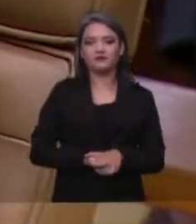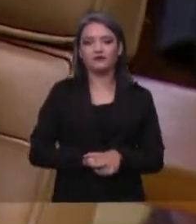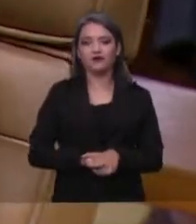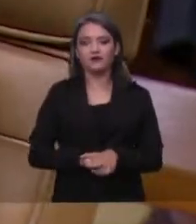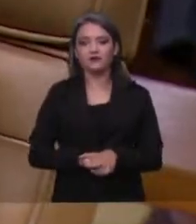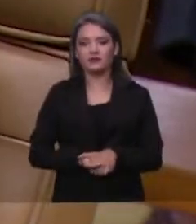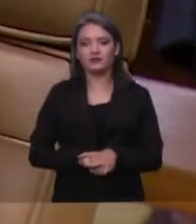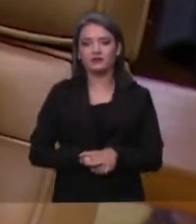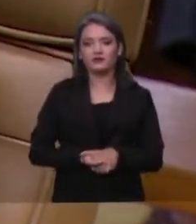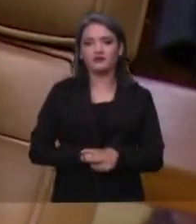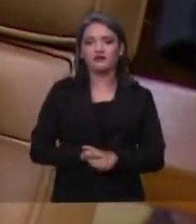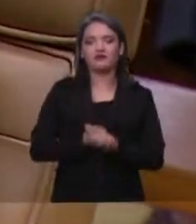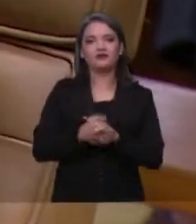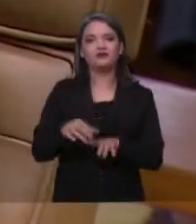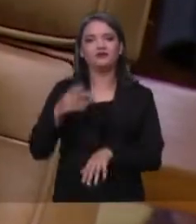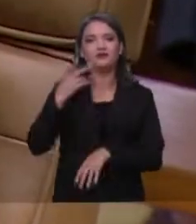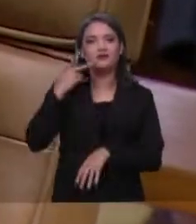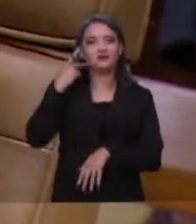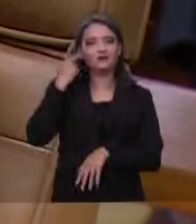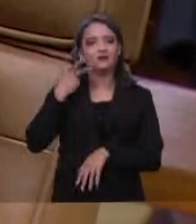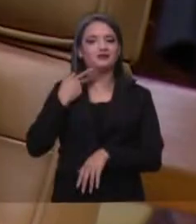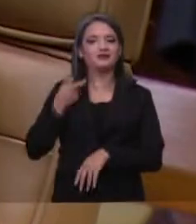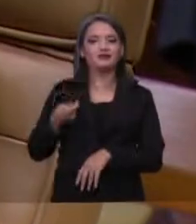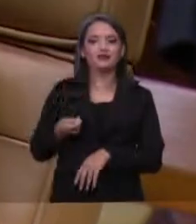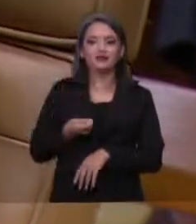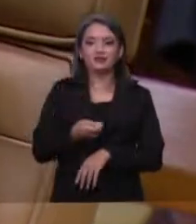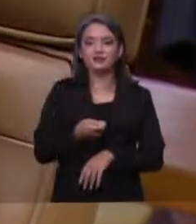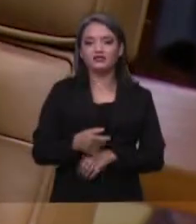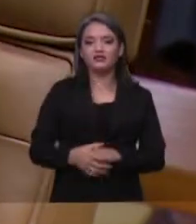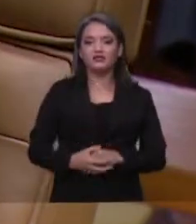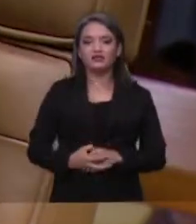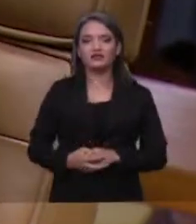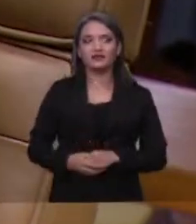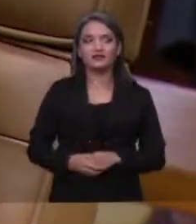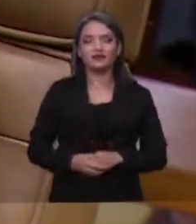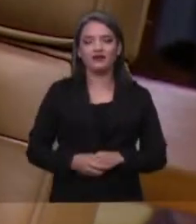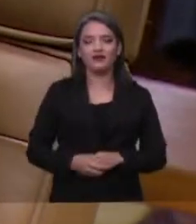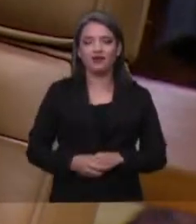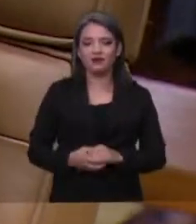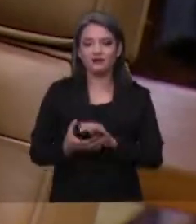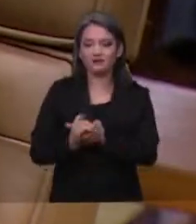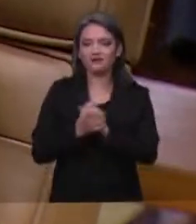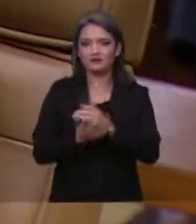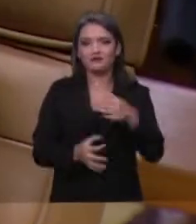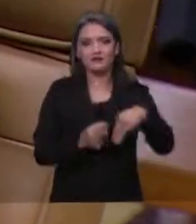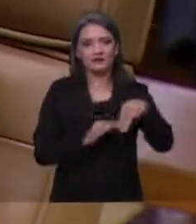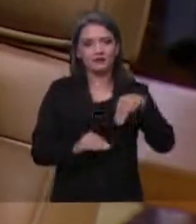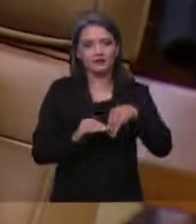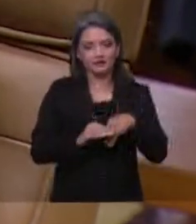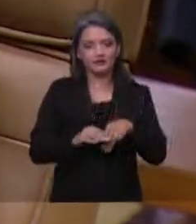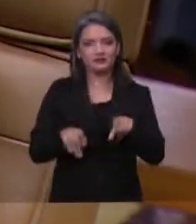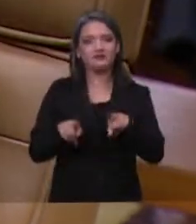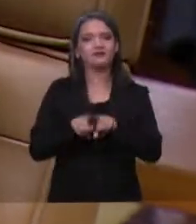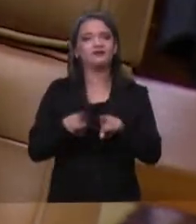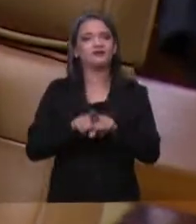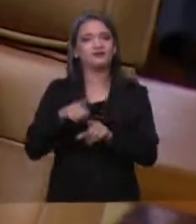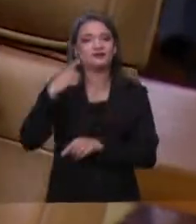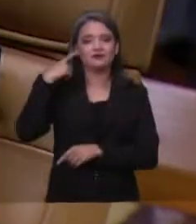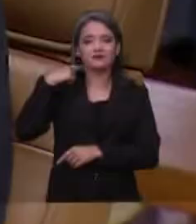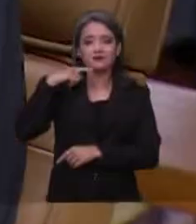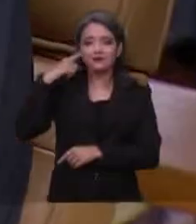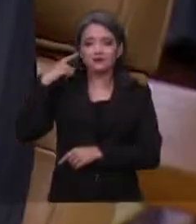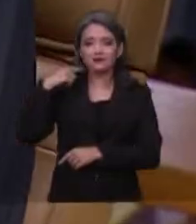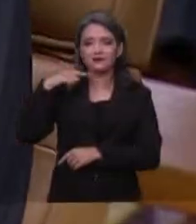Procurador-Geral da República em exercício nesta corte, meus colegas integrantes, os eminentes advogados ministro Luiz Fux, que